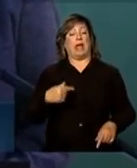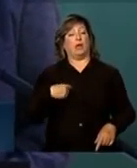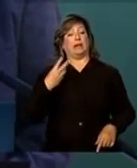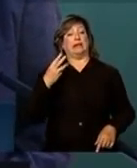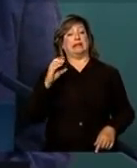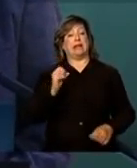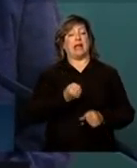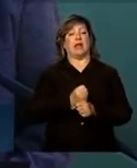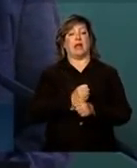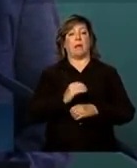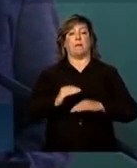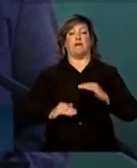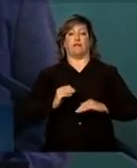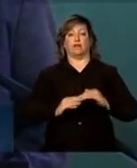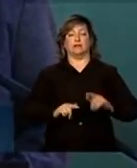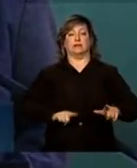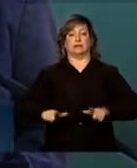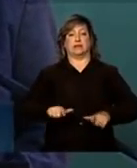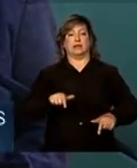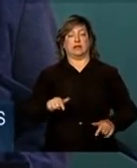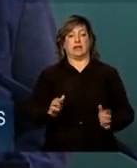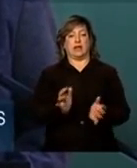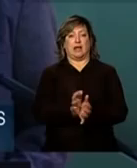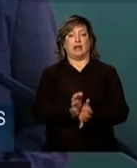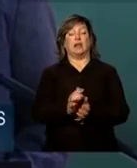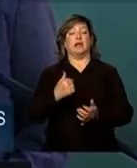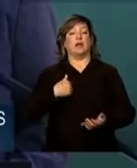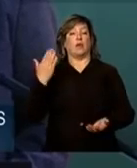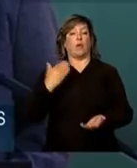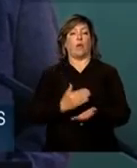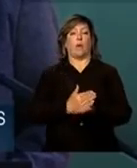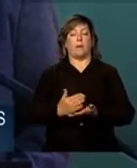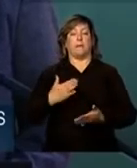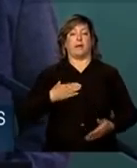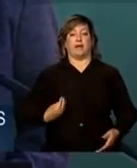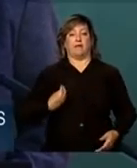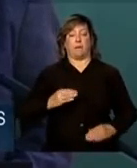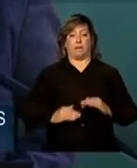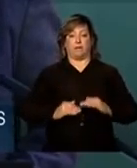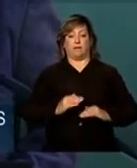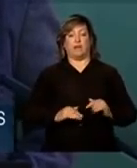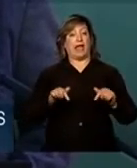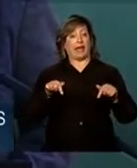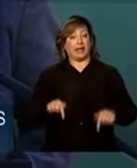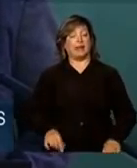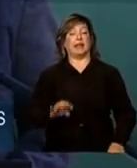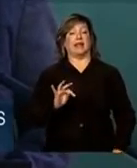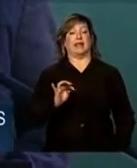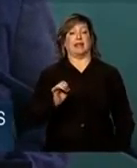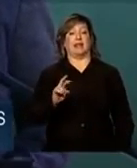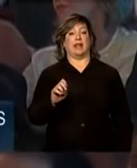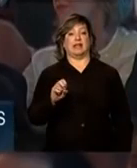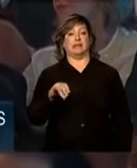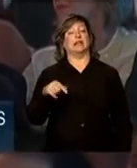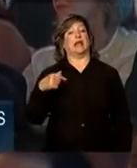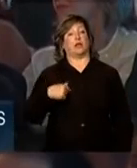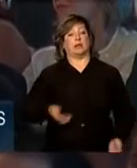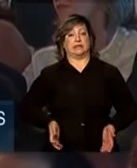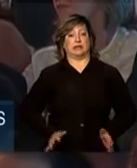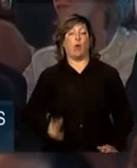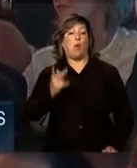profissão, de exercício nessa área, e comecei minha vida profissional exatamente aqui em Teresina. Eu sou